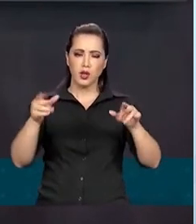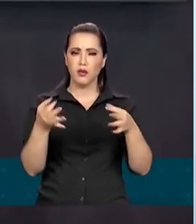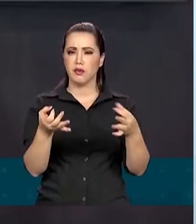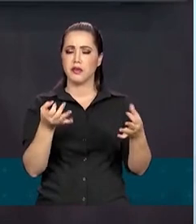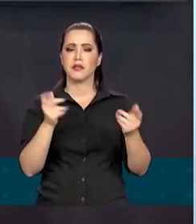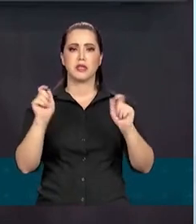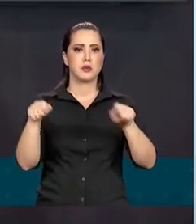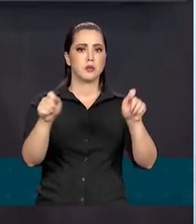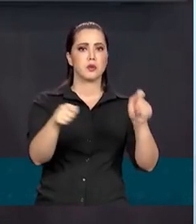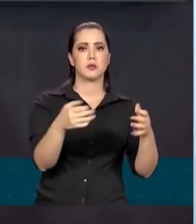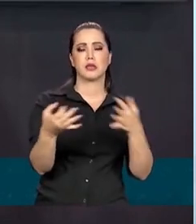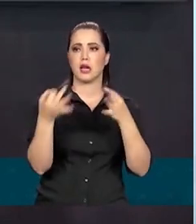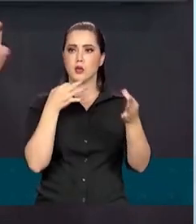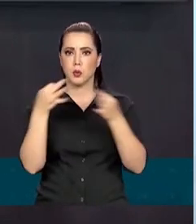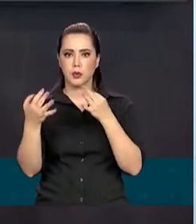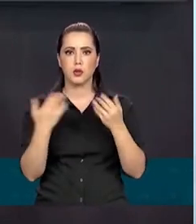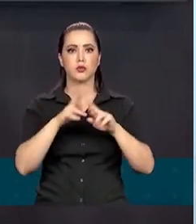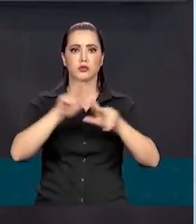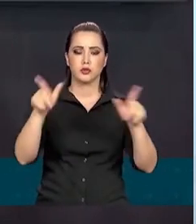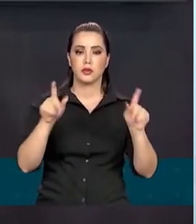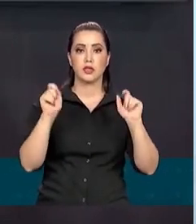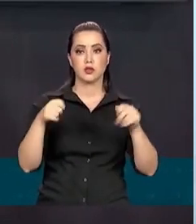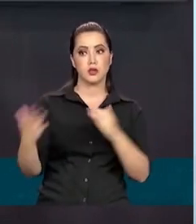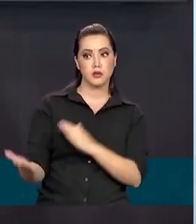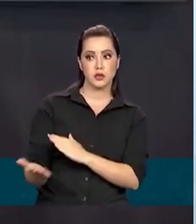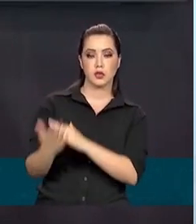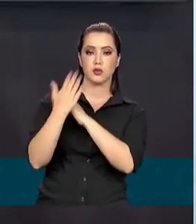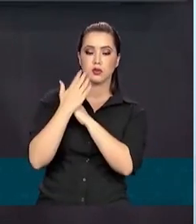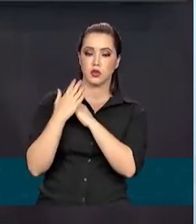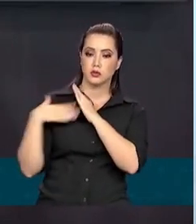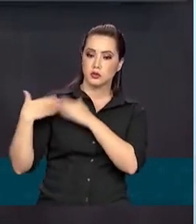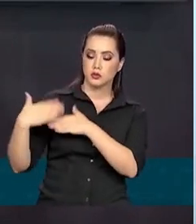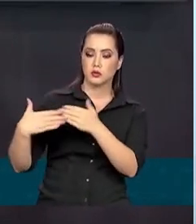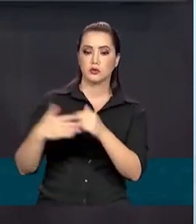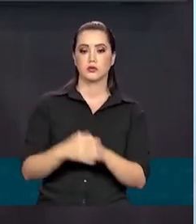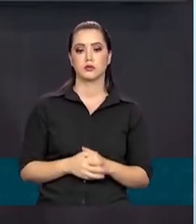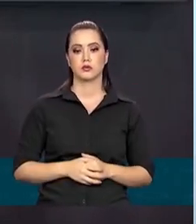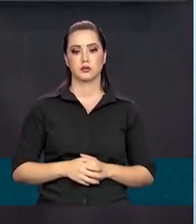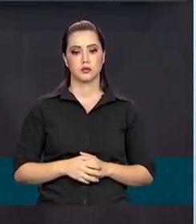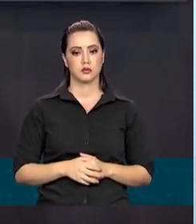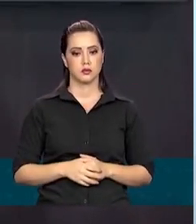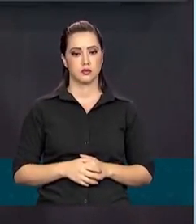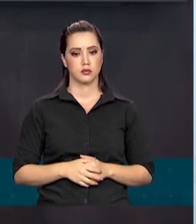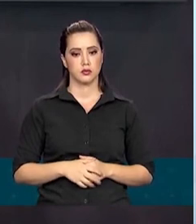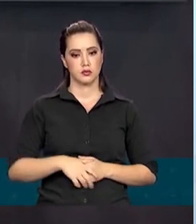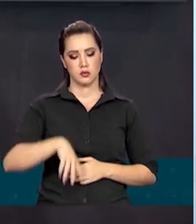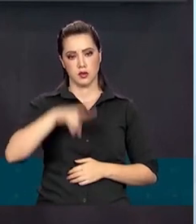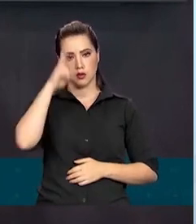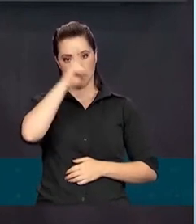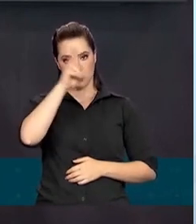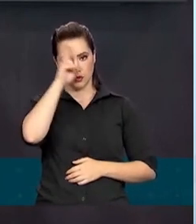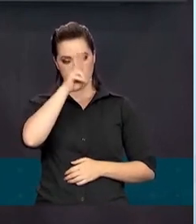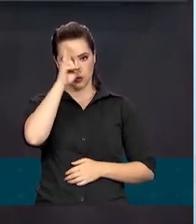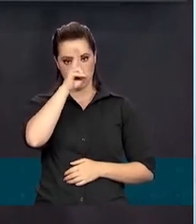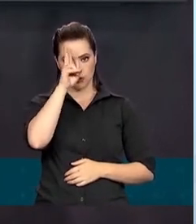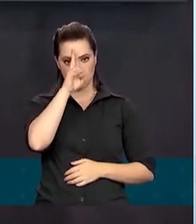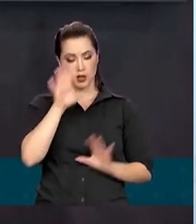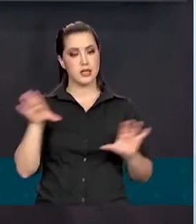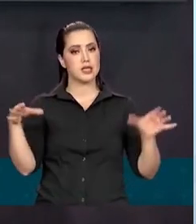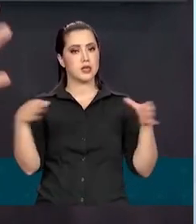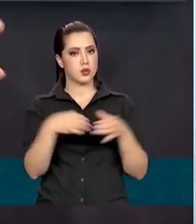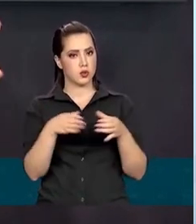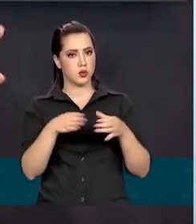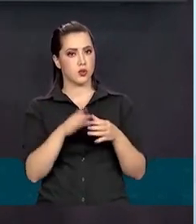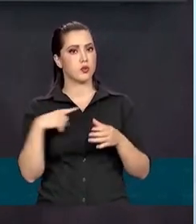estar nos ajudando nesse processo. Lembrando que nesse coral nós temos